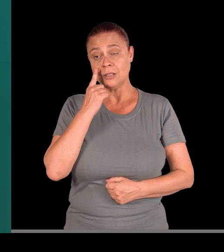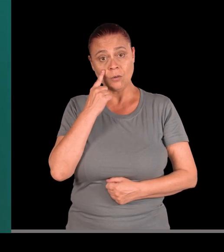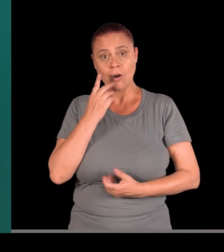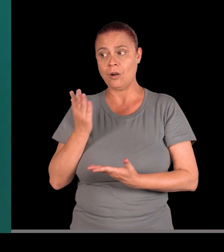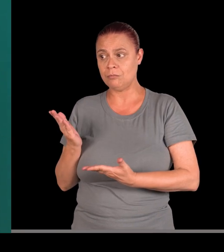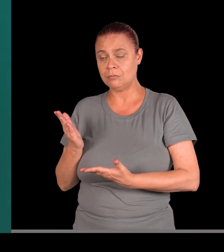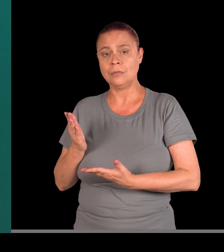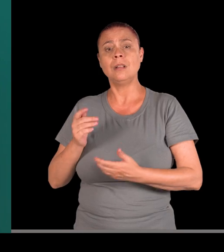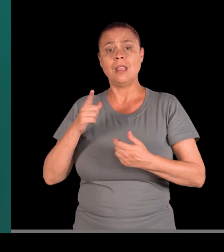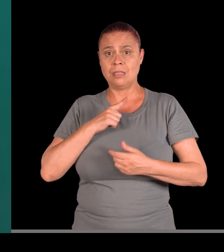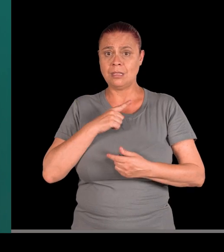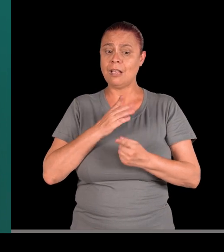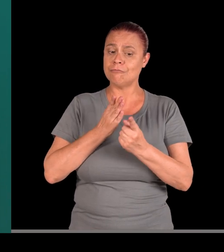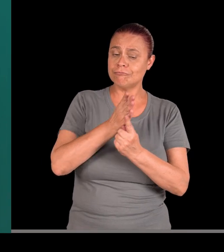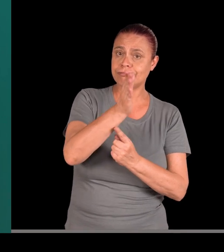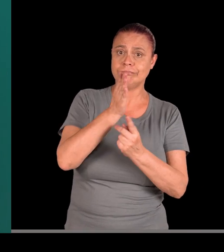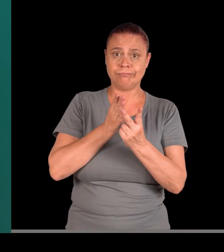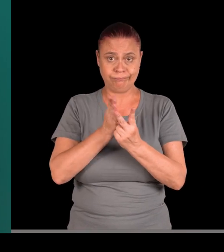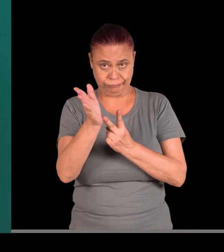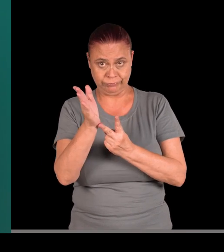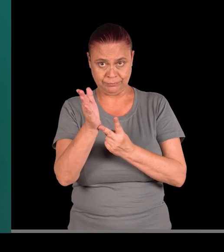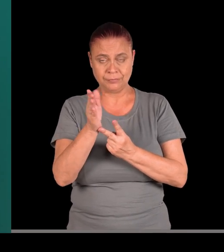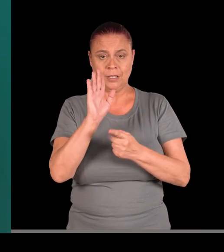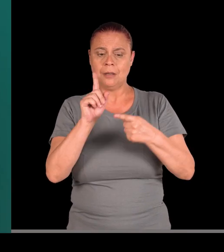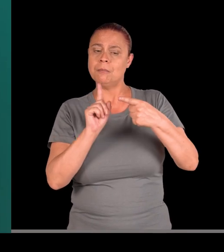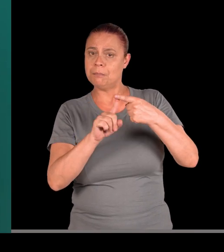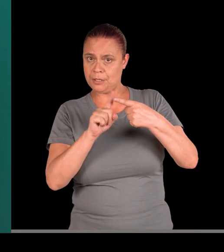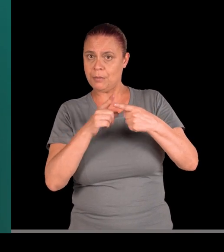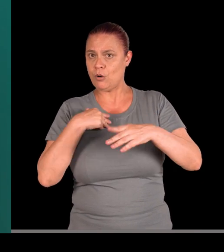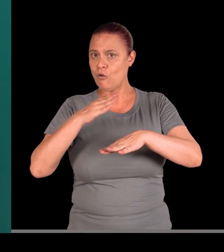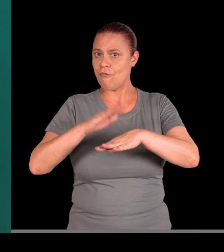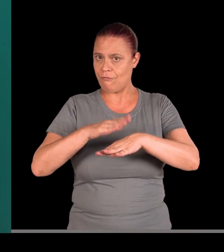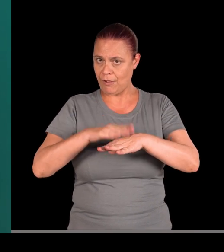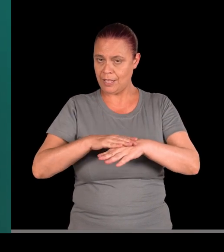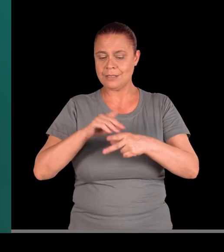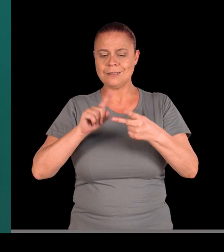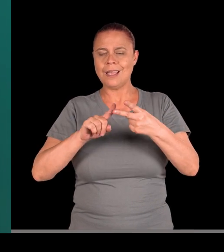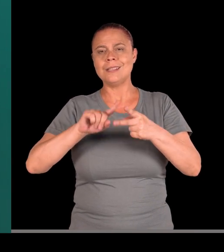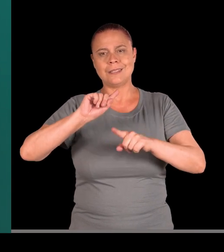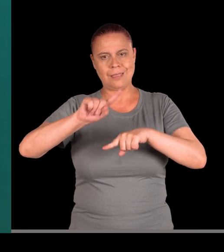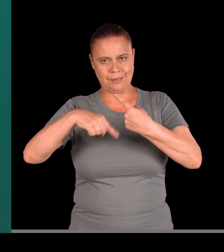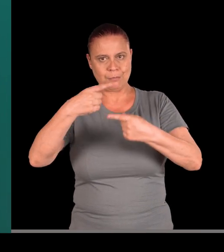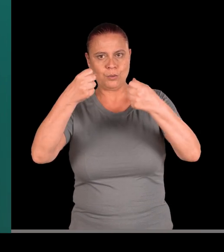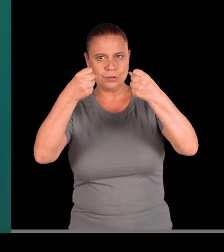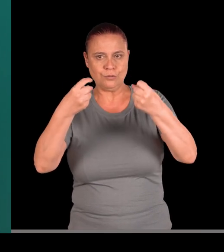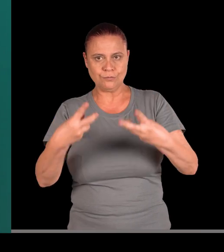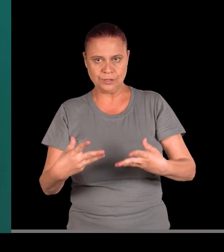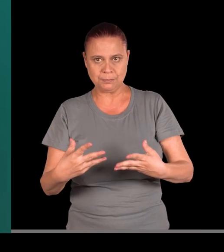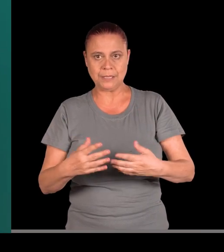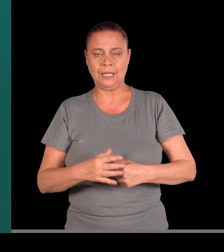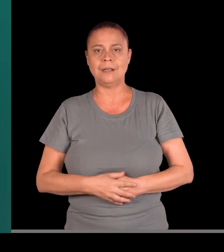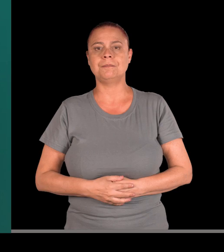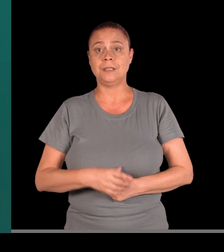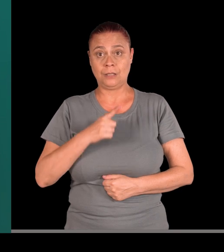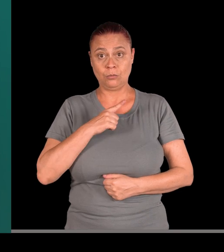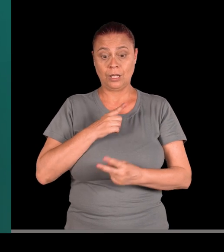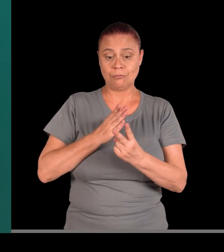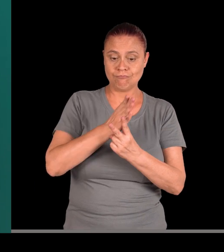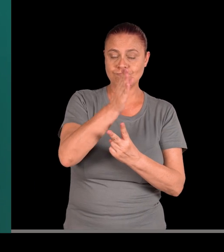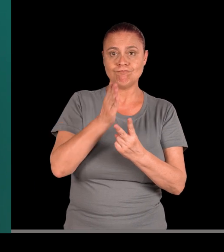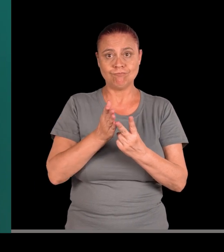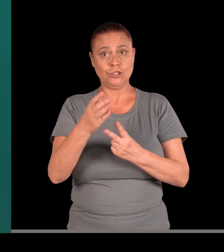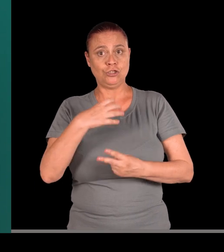Aí aqui nós podemos fazer de algumas maneiras. Eu vou fazer de uma maneira e vou explicar uma outra também. Então, nós vamos ver